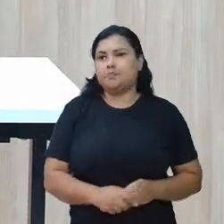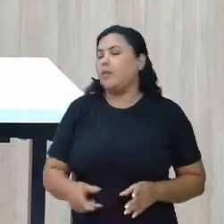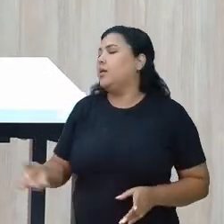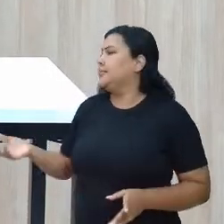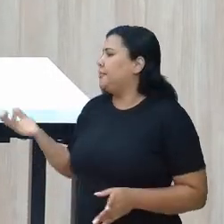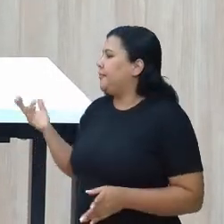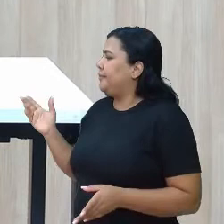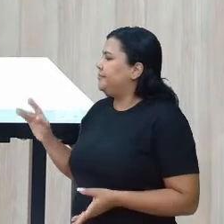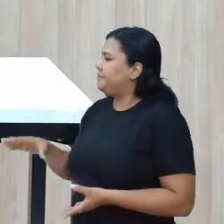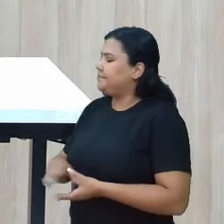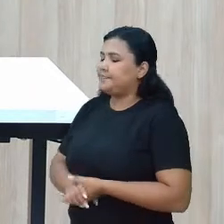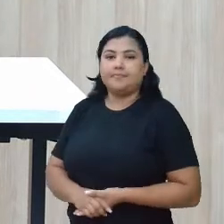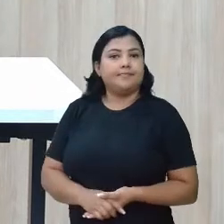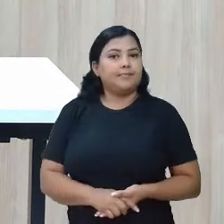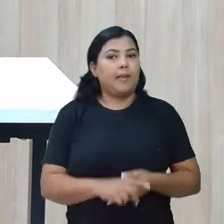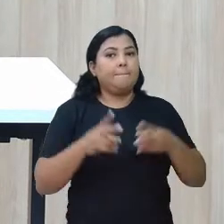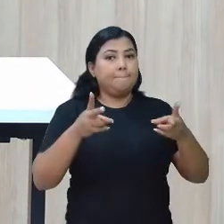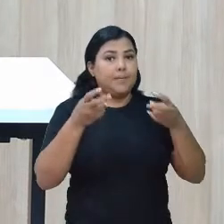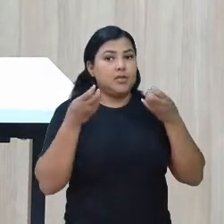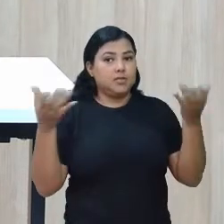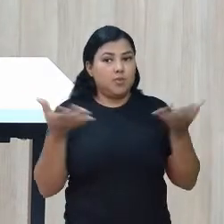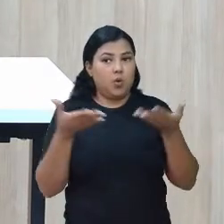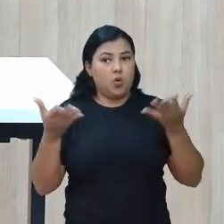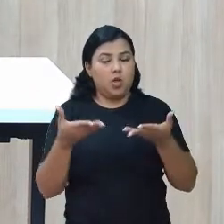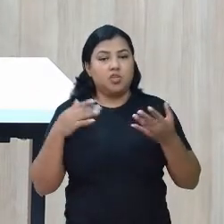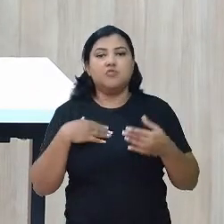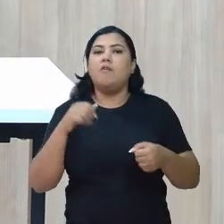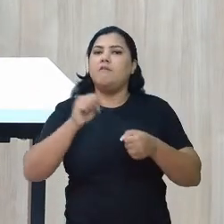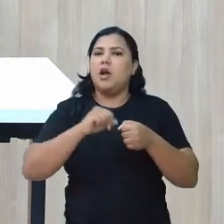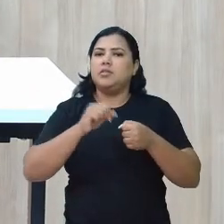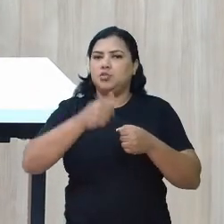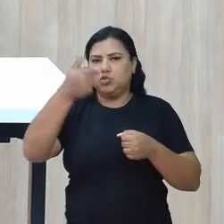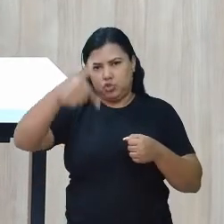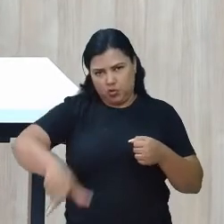preste atenção. Observa que agora a gente vai refazer